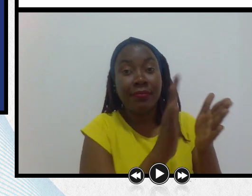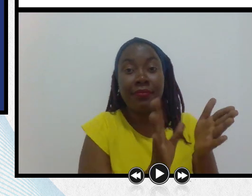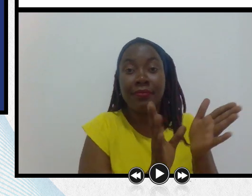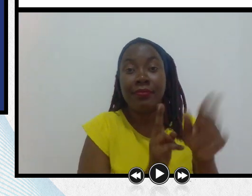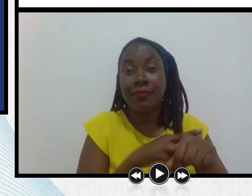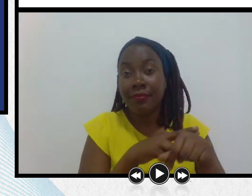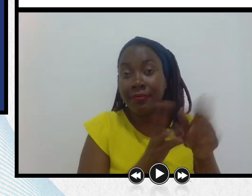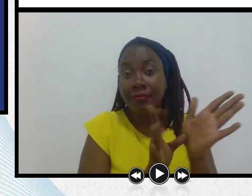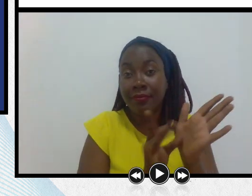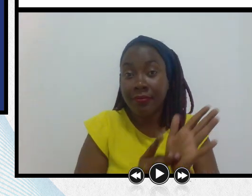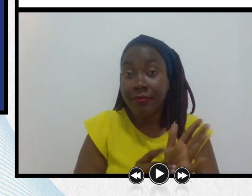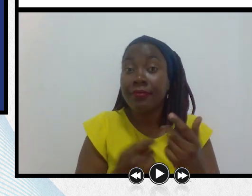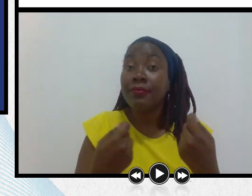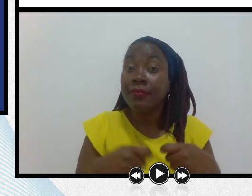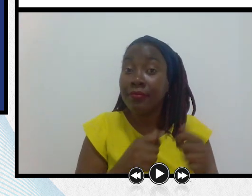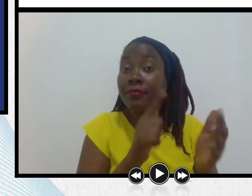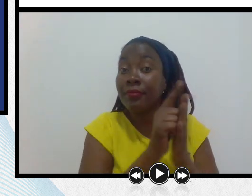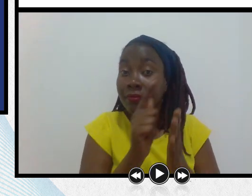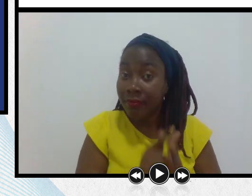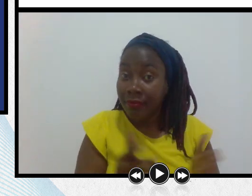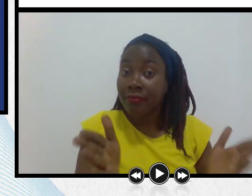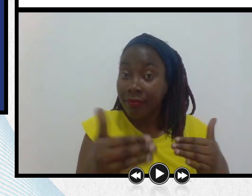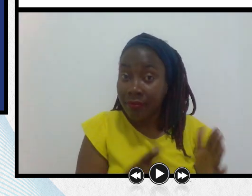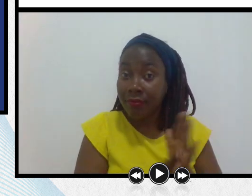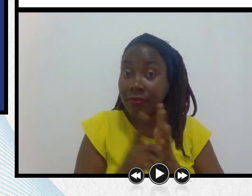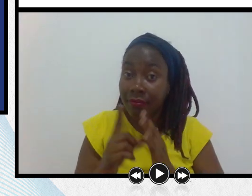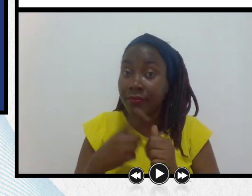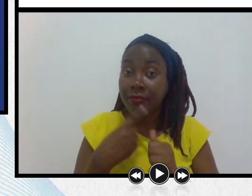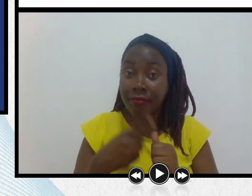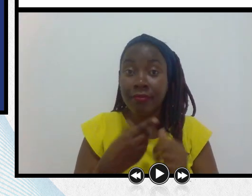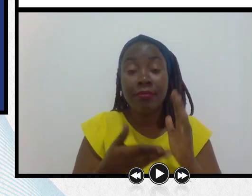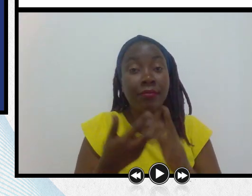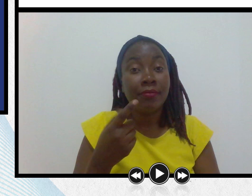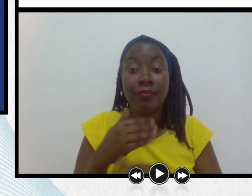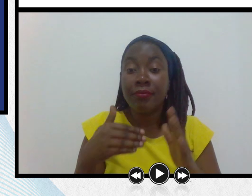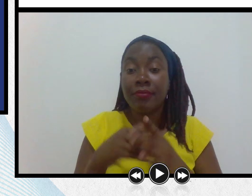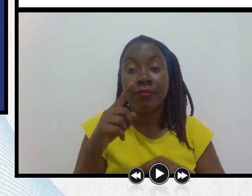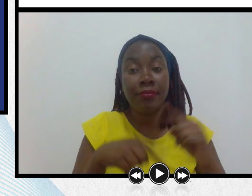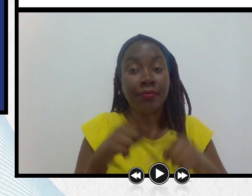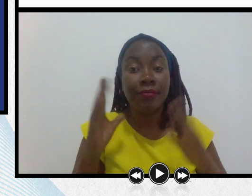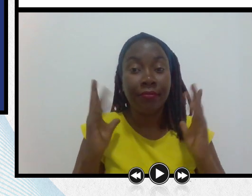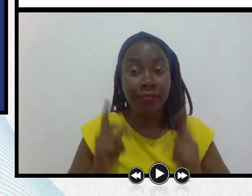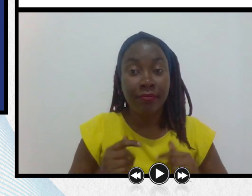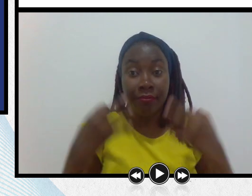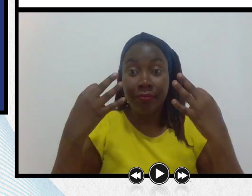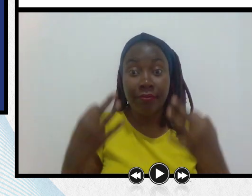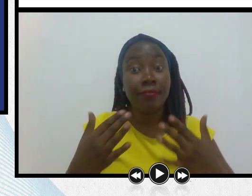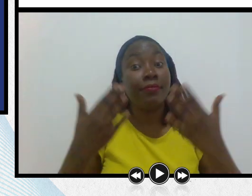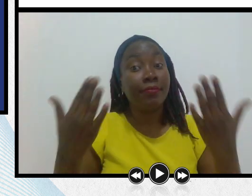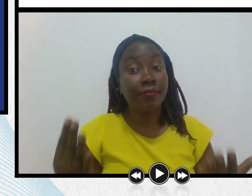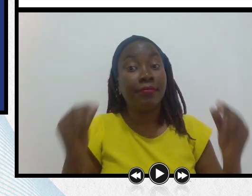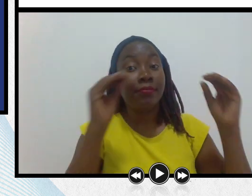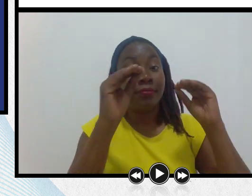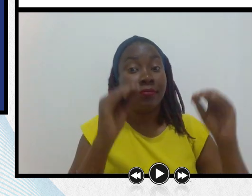colocar o cloro, tem que lavar essas caixas, né, para retirar todo esse material, limpar direitinho, e aí então